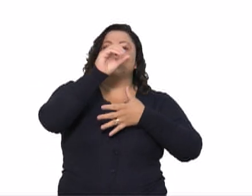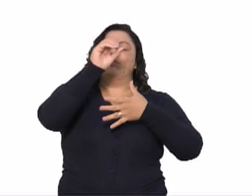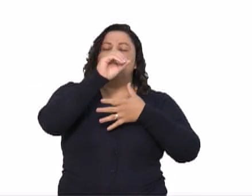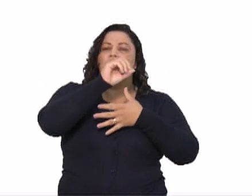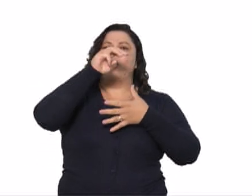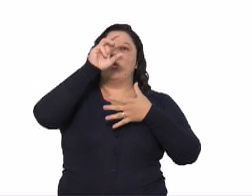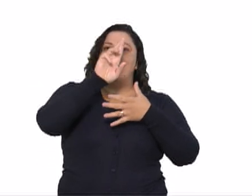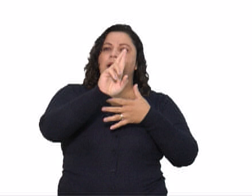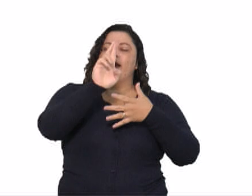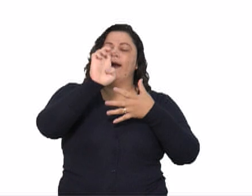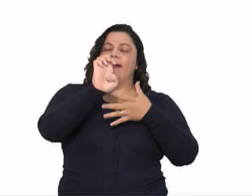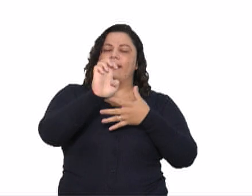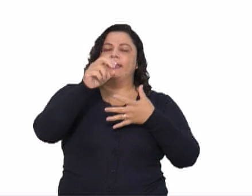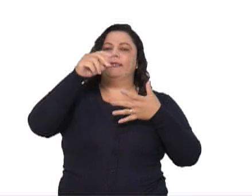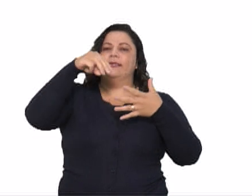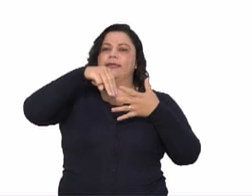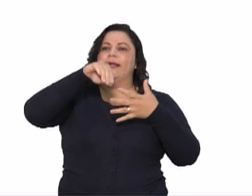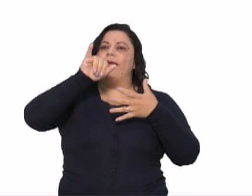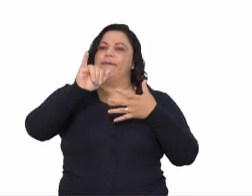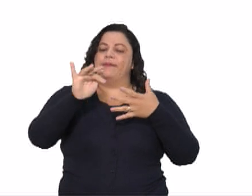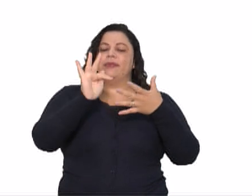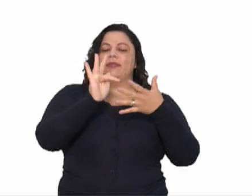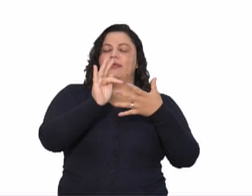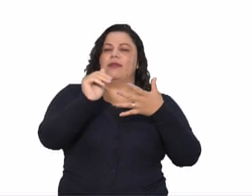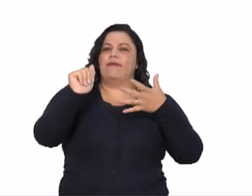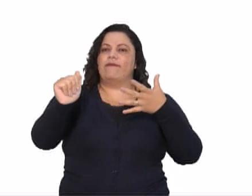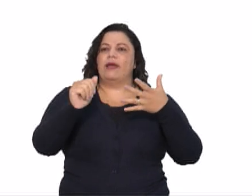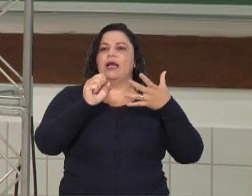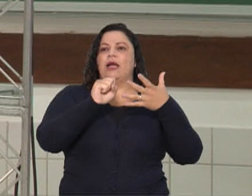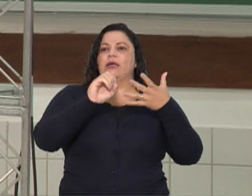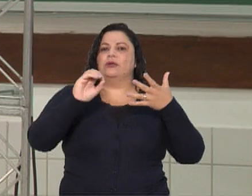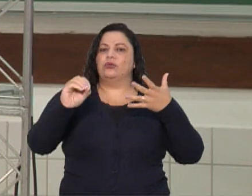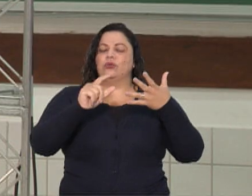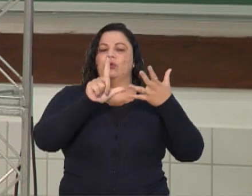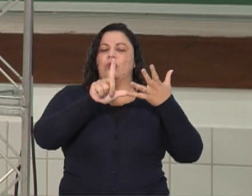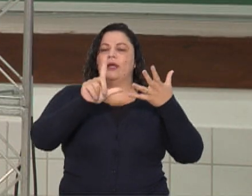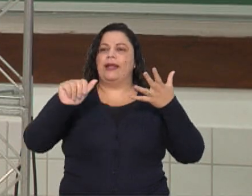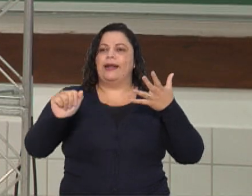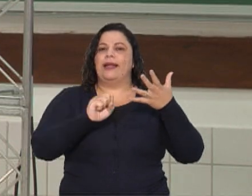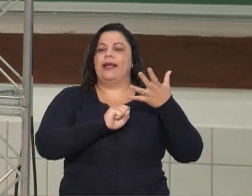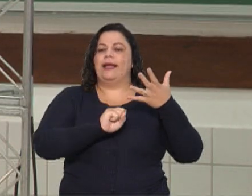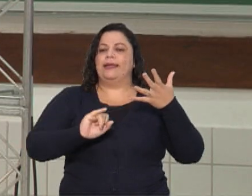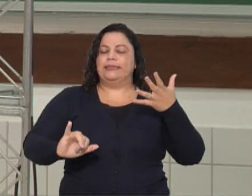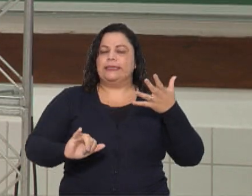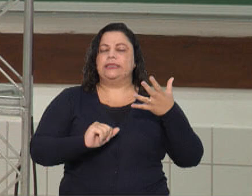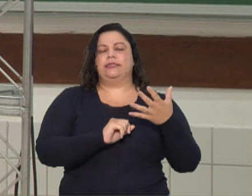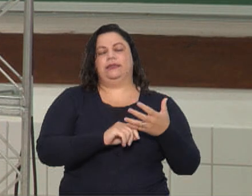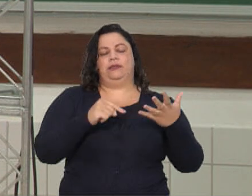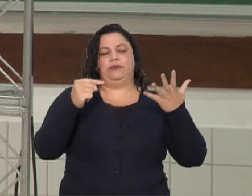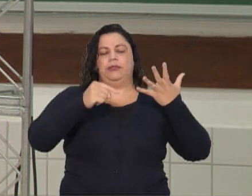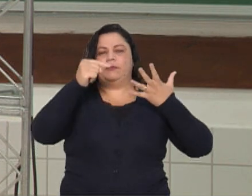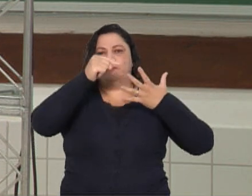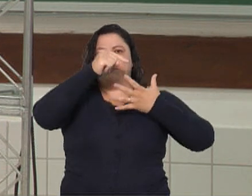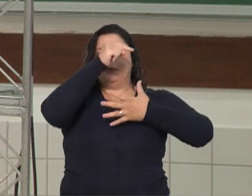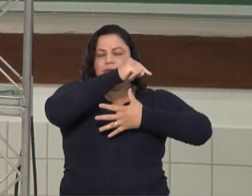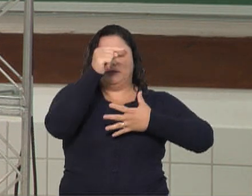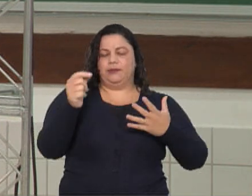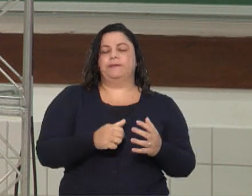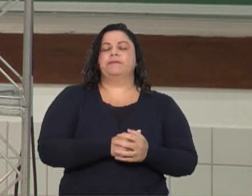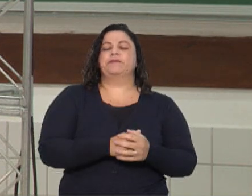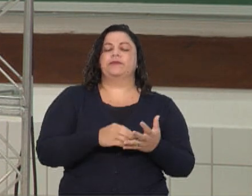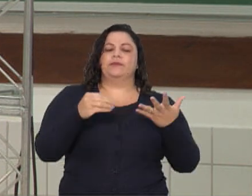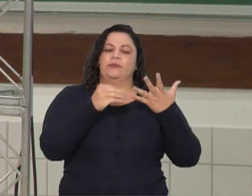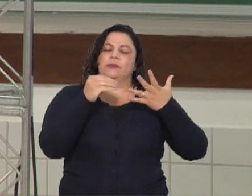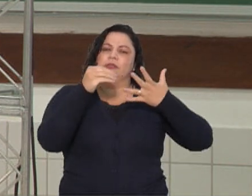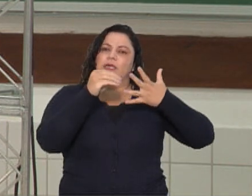tocadas juntas podem produzir um acorde. Então, assim, quando há esse encontro de notas,